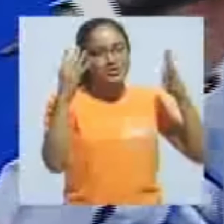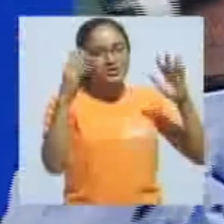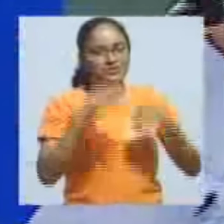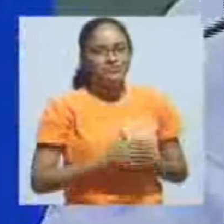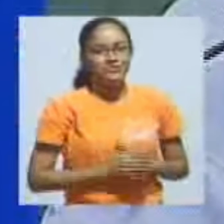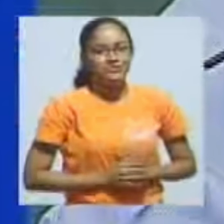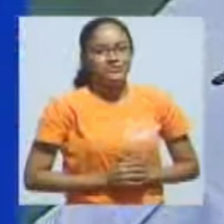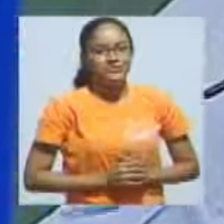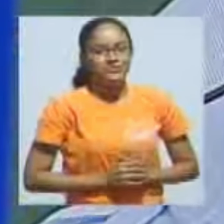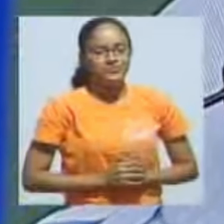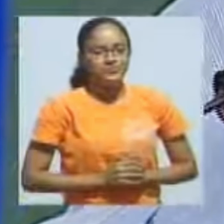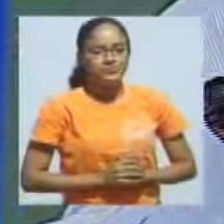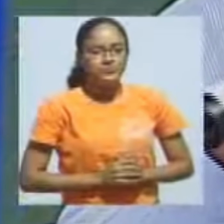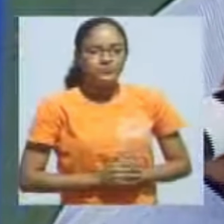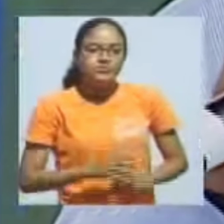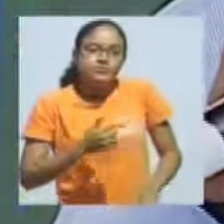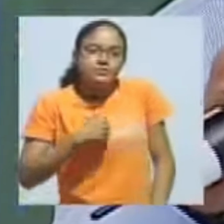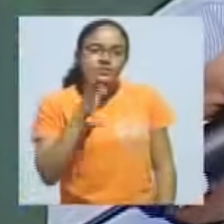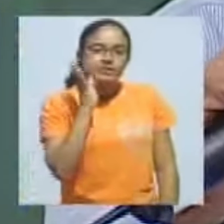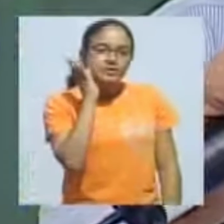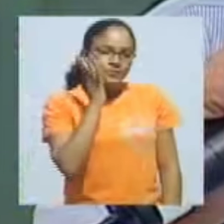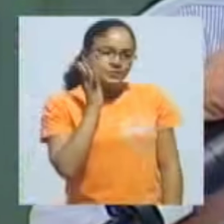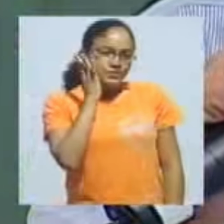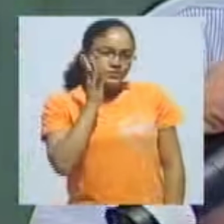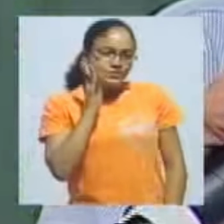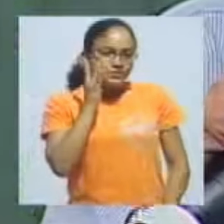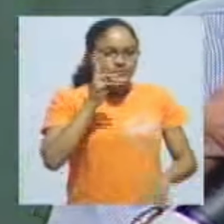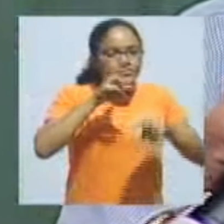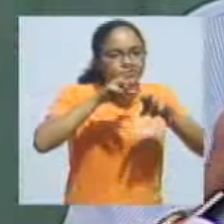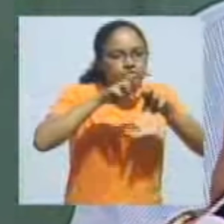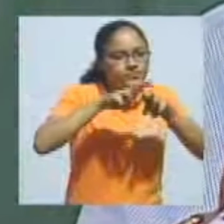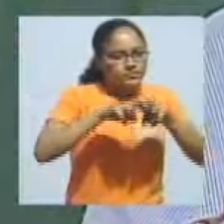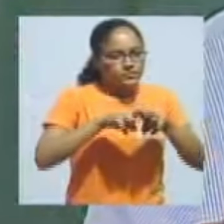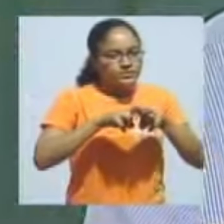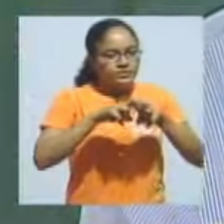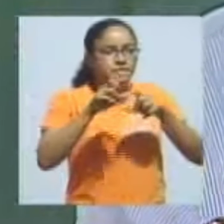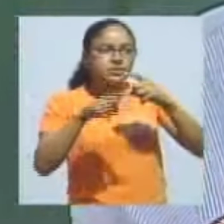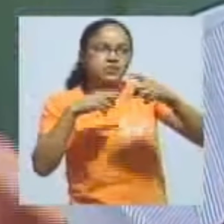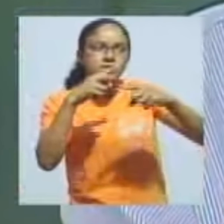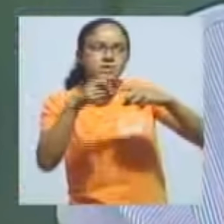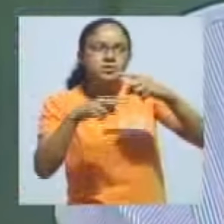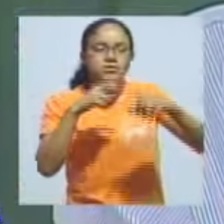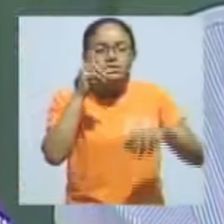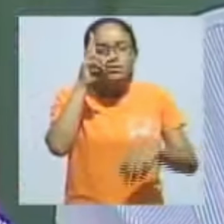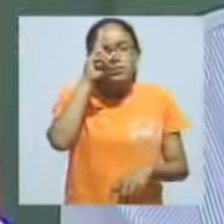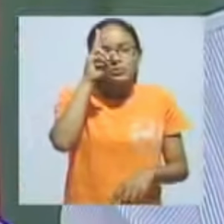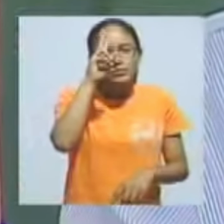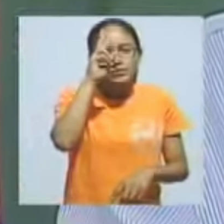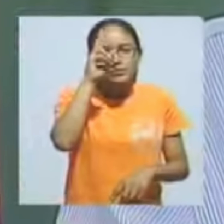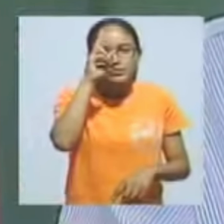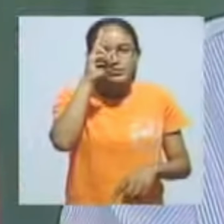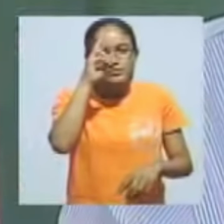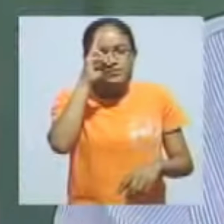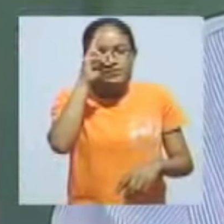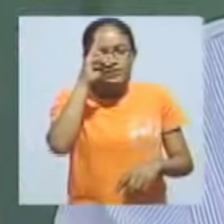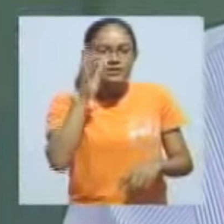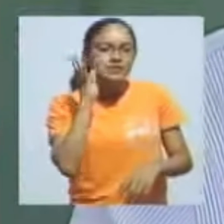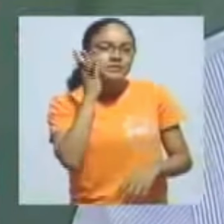estava com medo de pregar sentado, mas depois eu me recordei que as pregações mais profundas